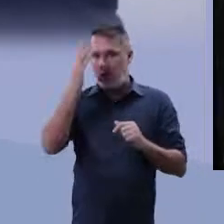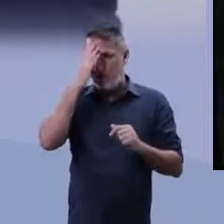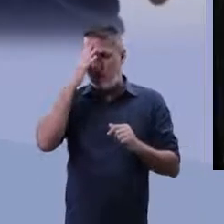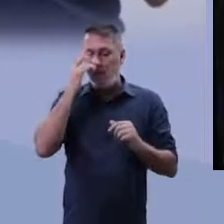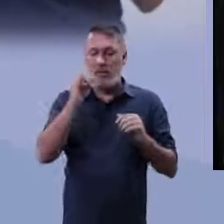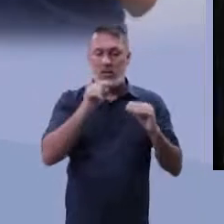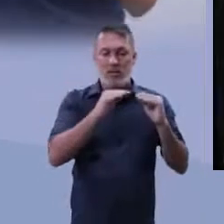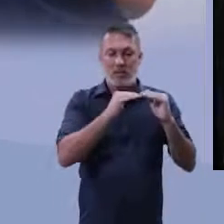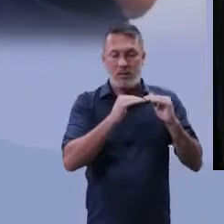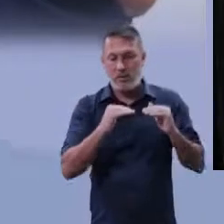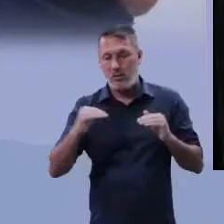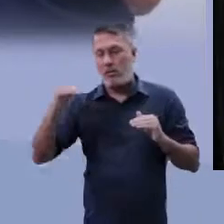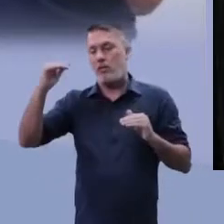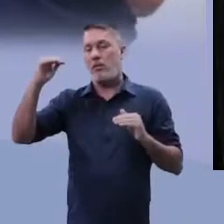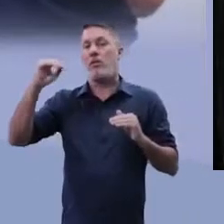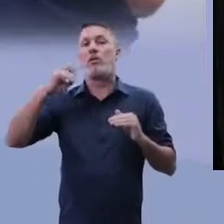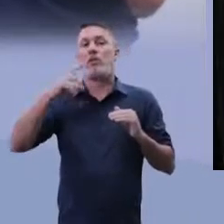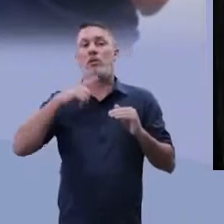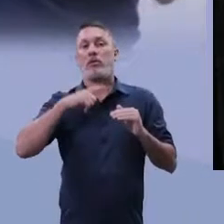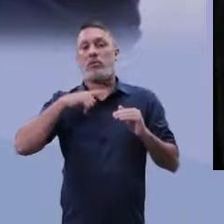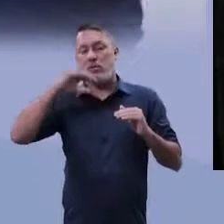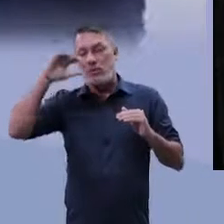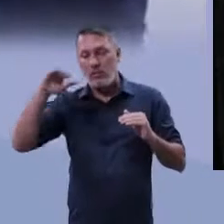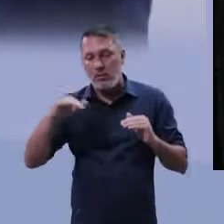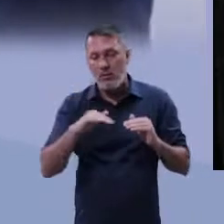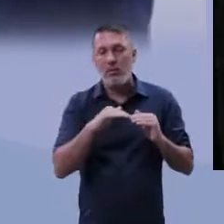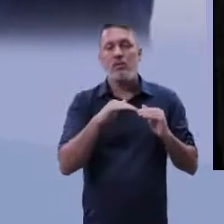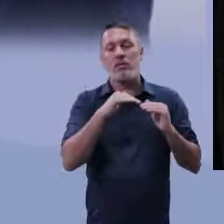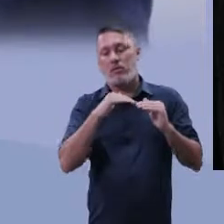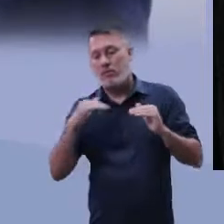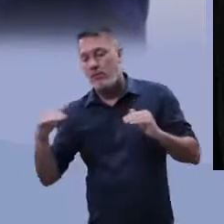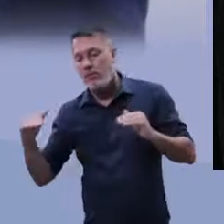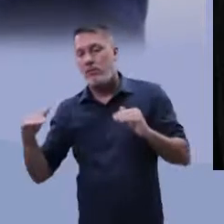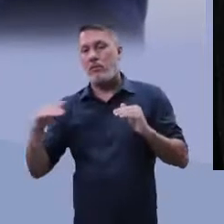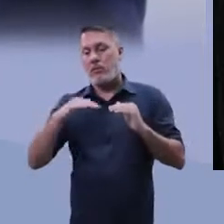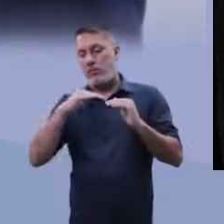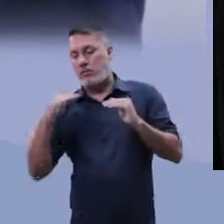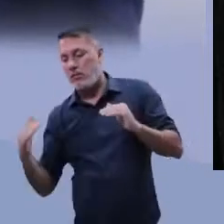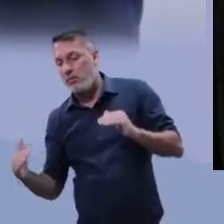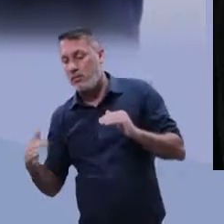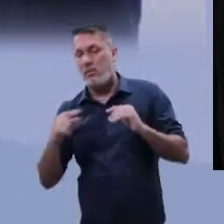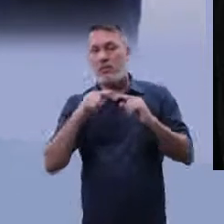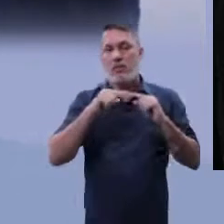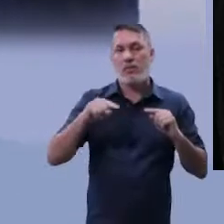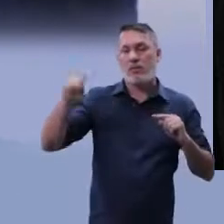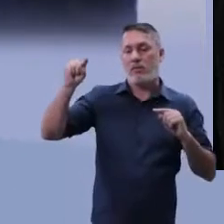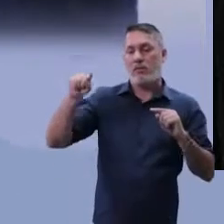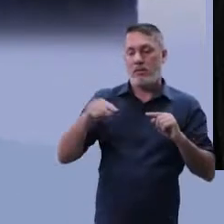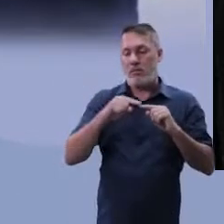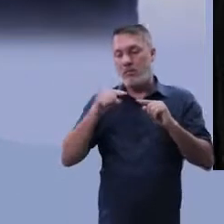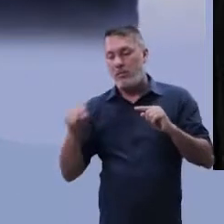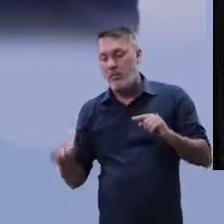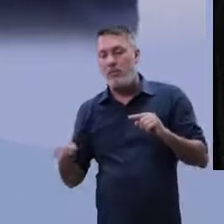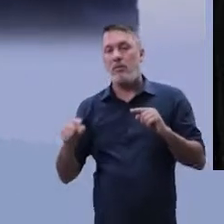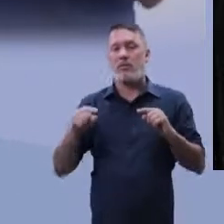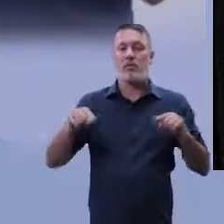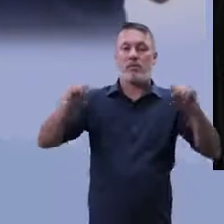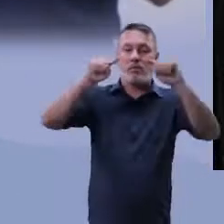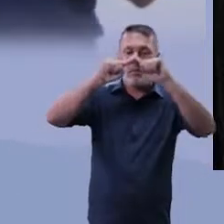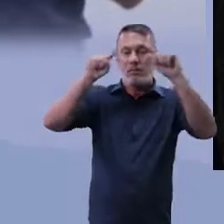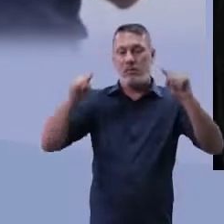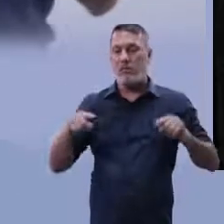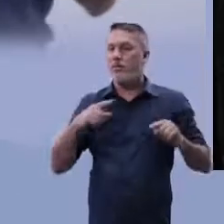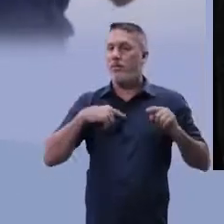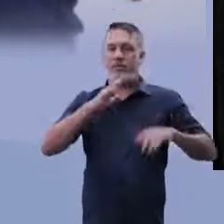saber se essa reta é crescente ou se ela é decrescente. Você tem que saber se ela